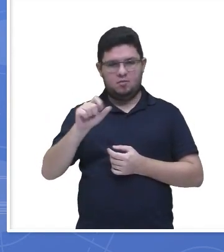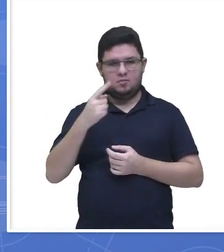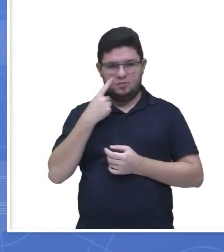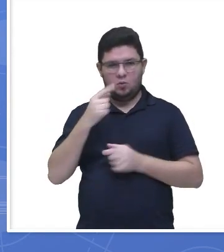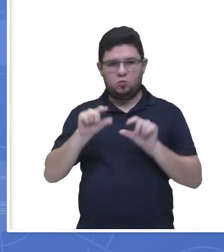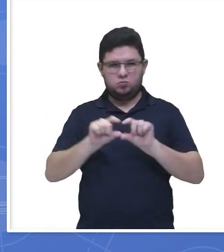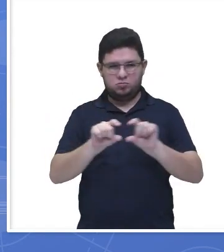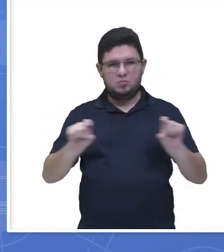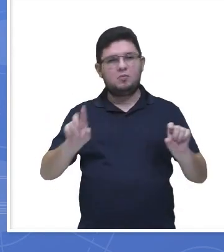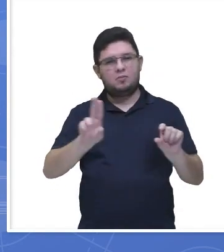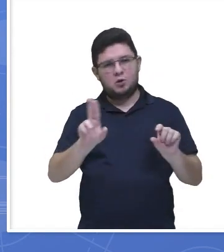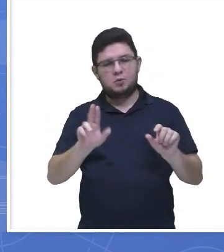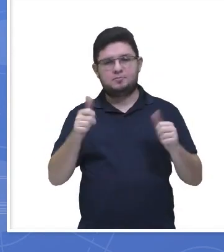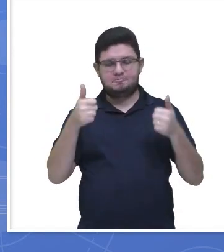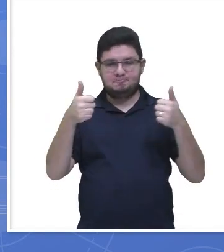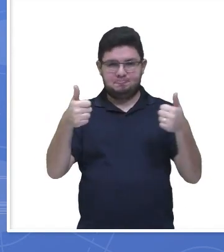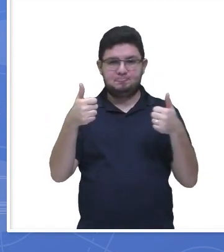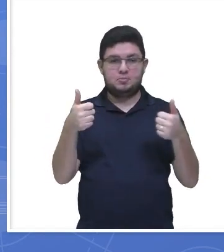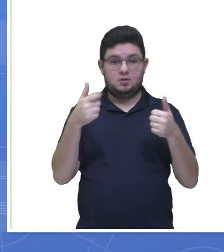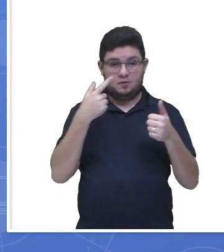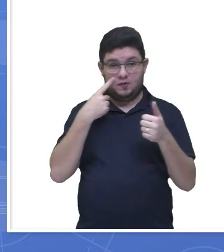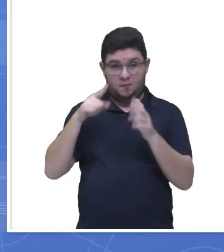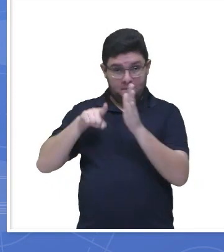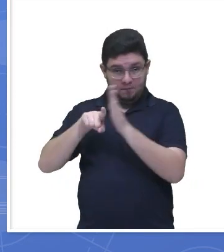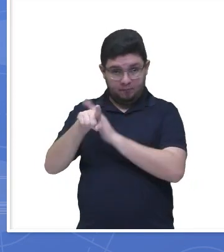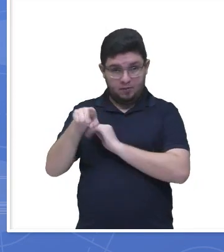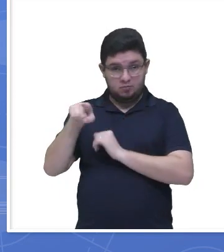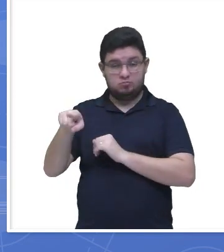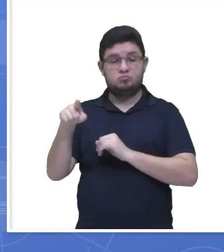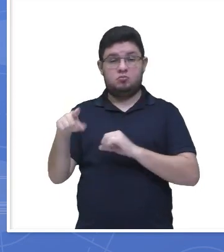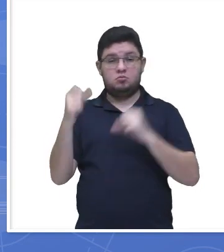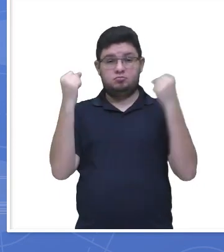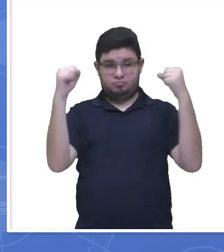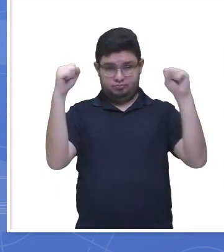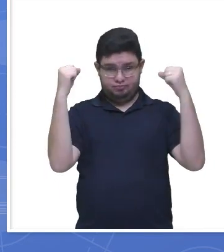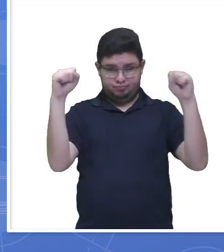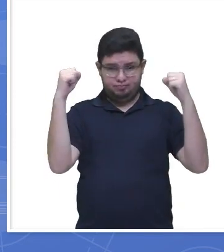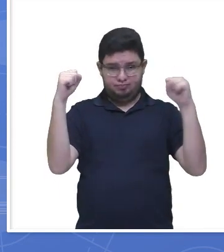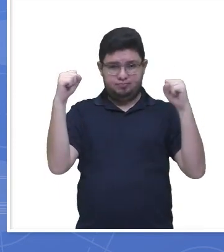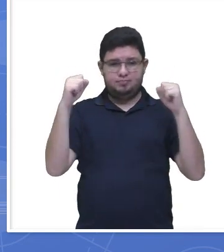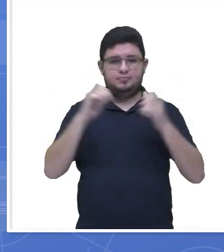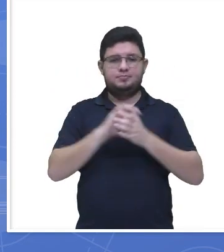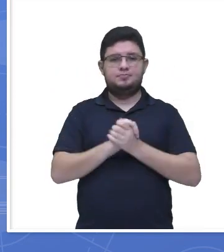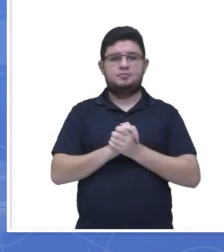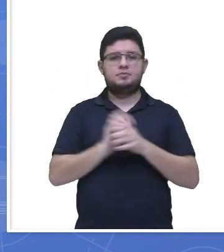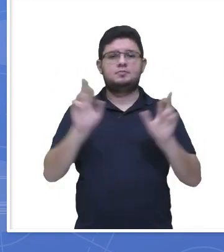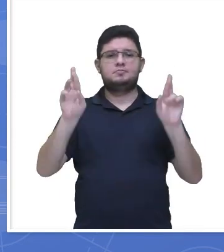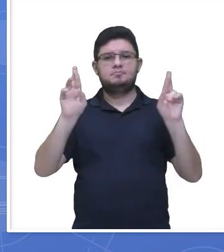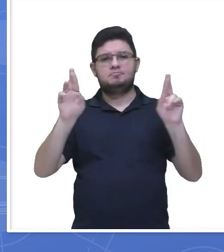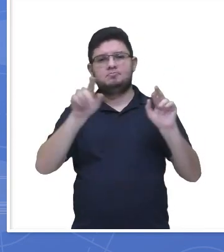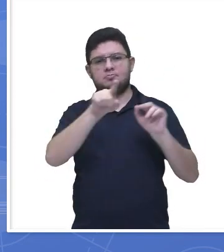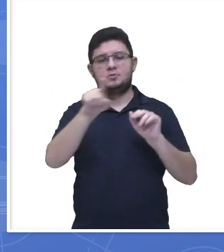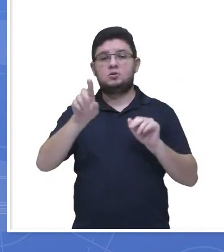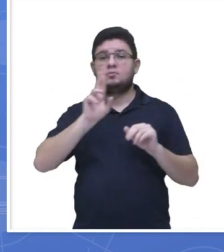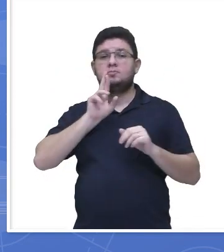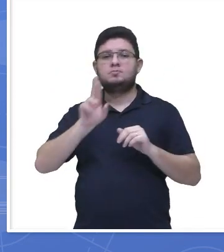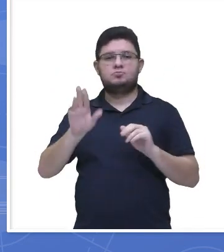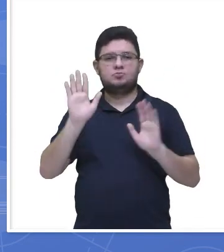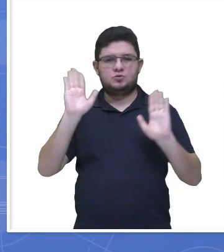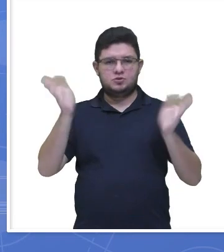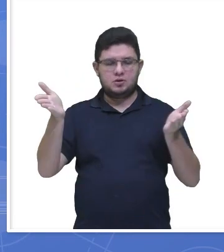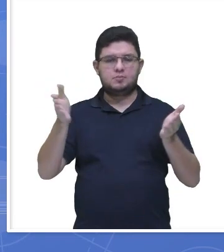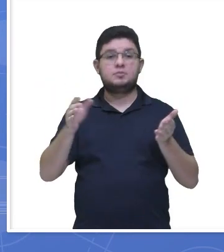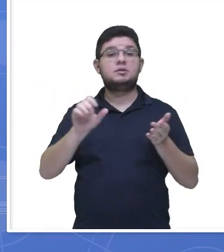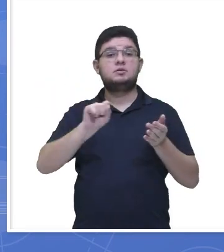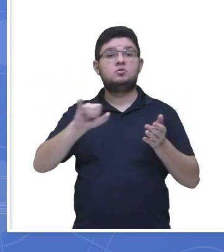né, a questão que nós colocamos de Educação Física. Então, espero que vocês já tenham respondido e aqueles que tiveram alguma